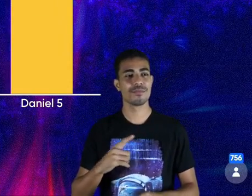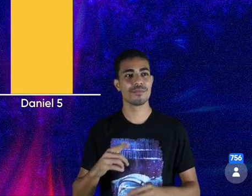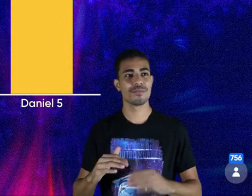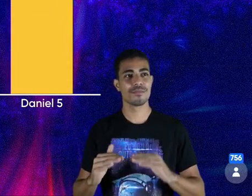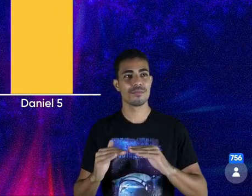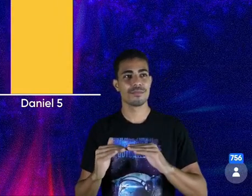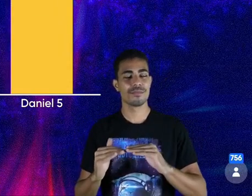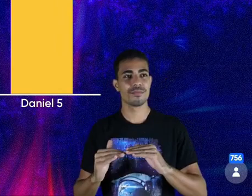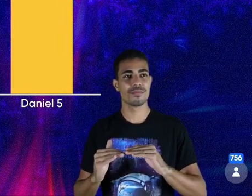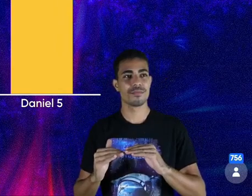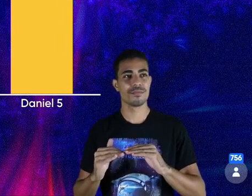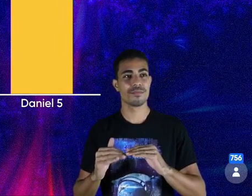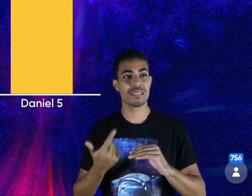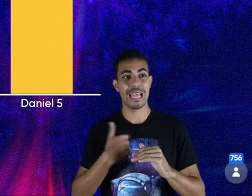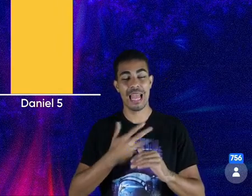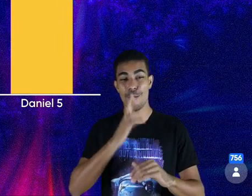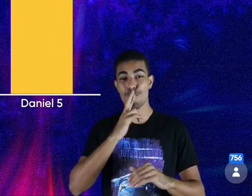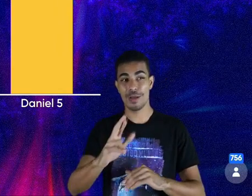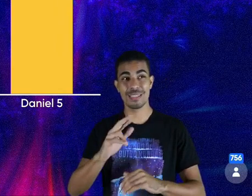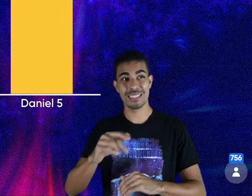ok? A resposta,